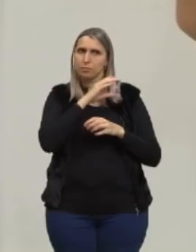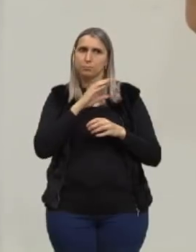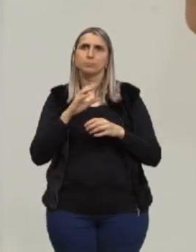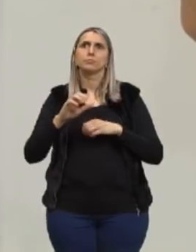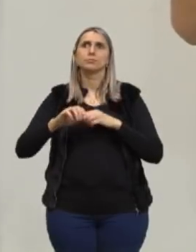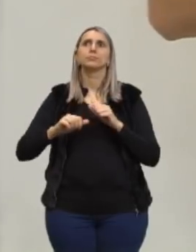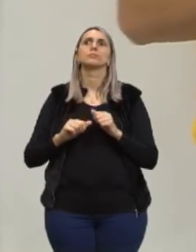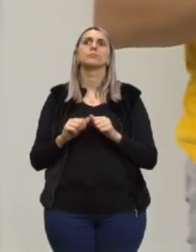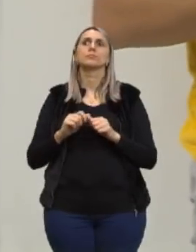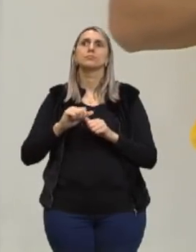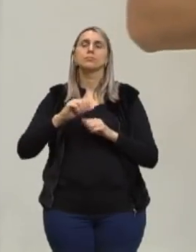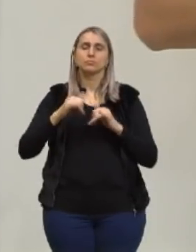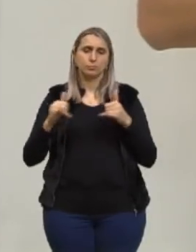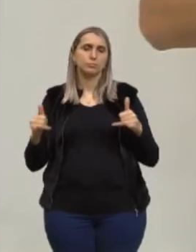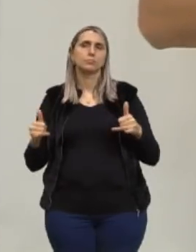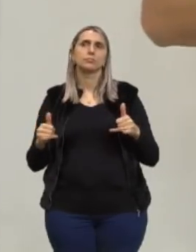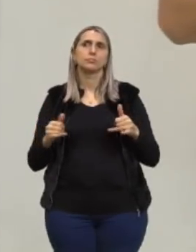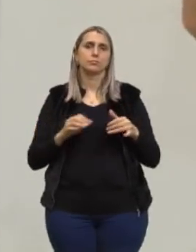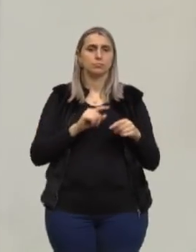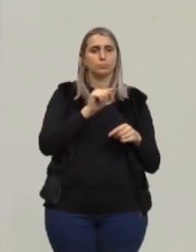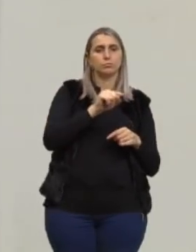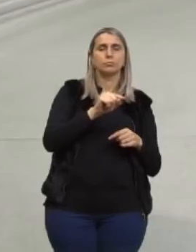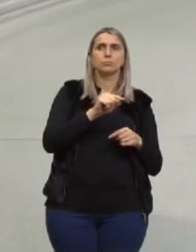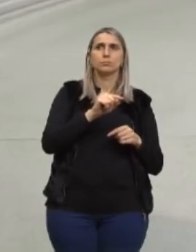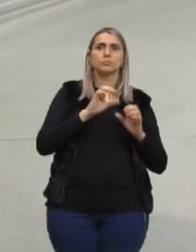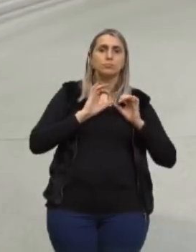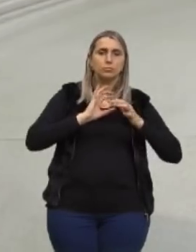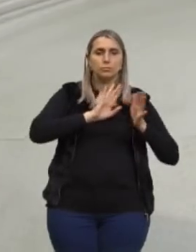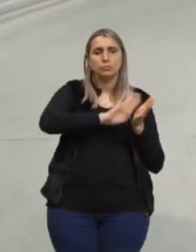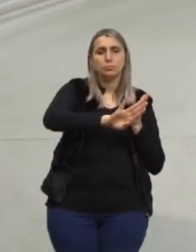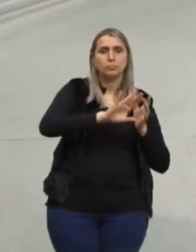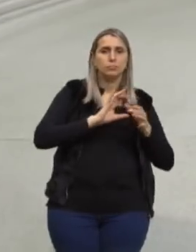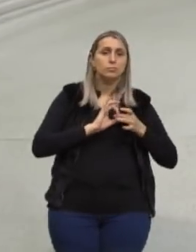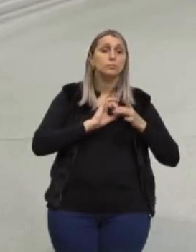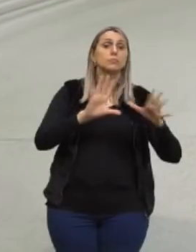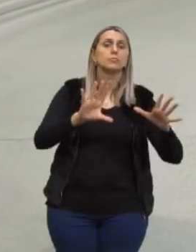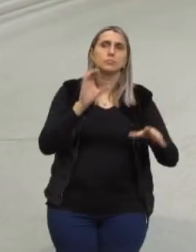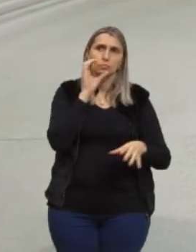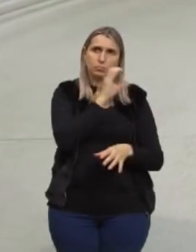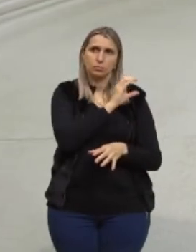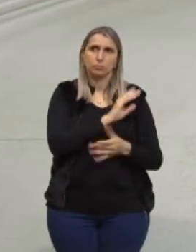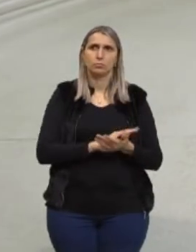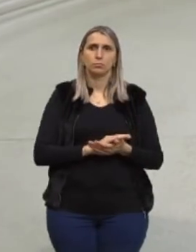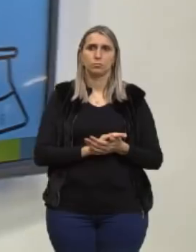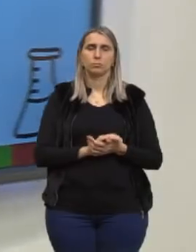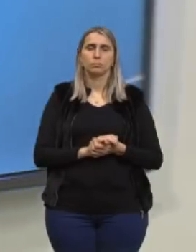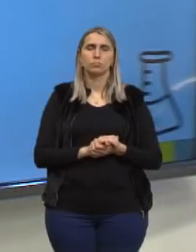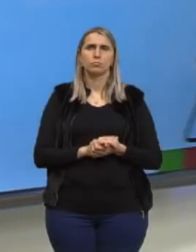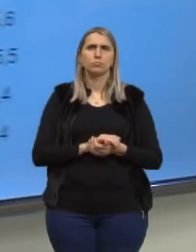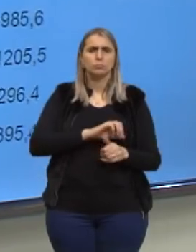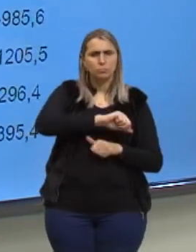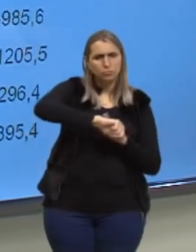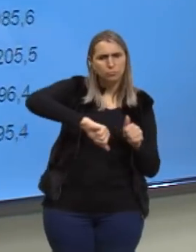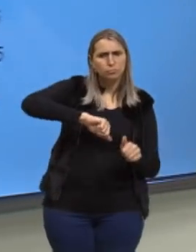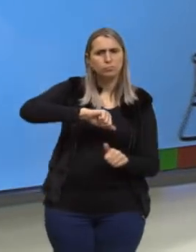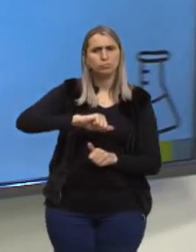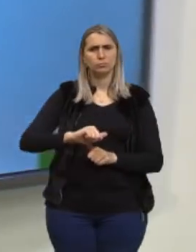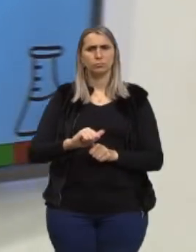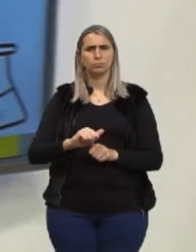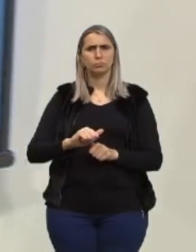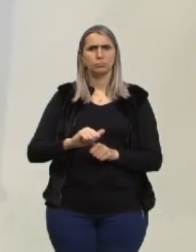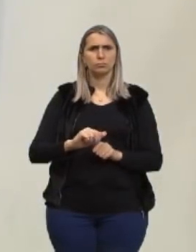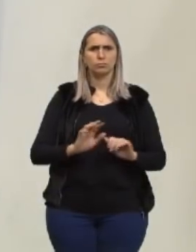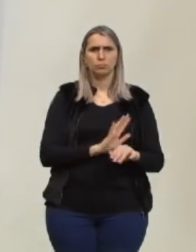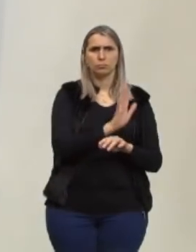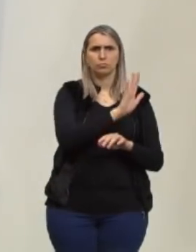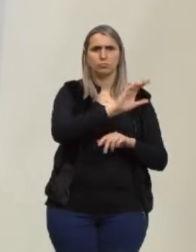fiat em diamante e exotérmico porque eu tenho que tirar calor né então quando eu quero passar um estado